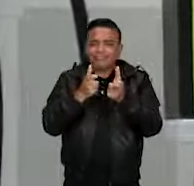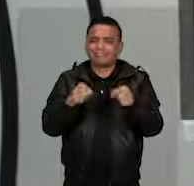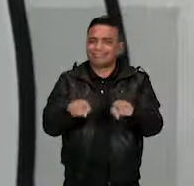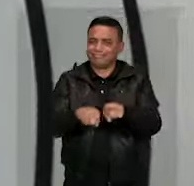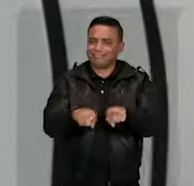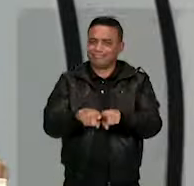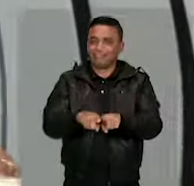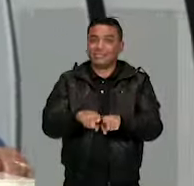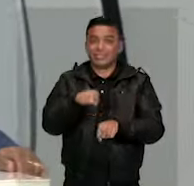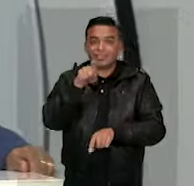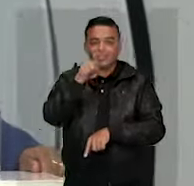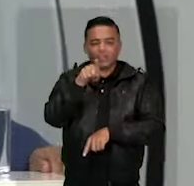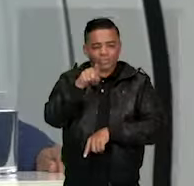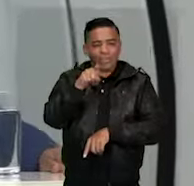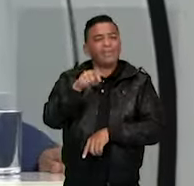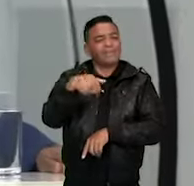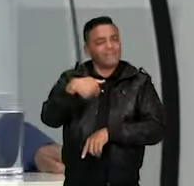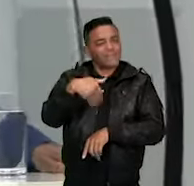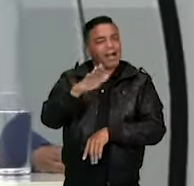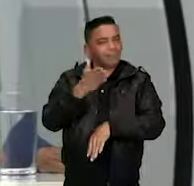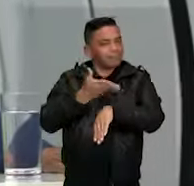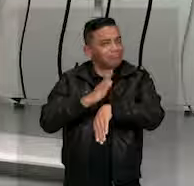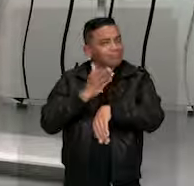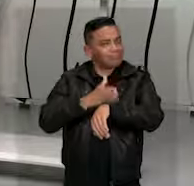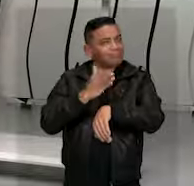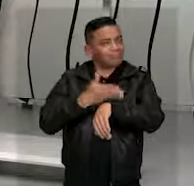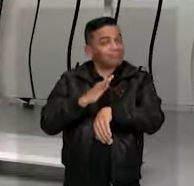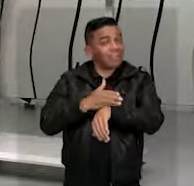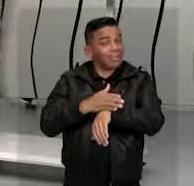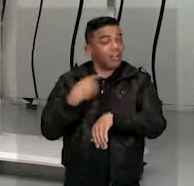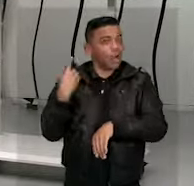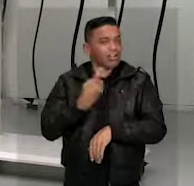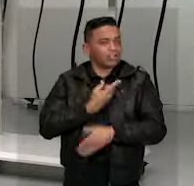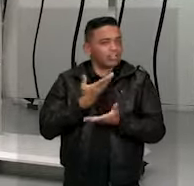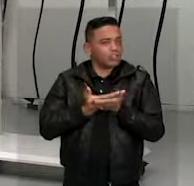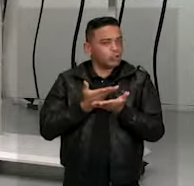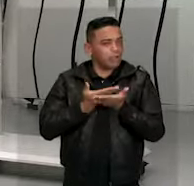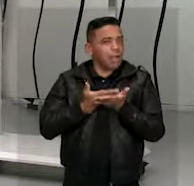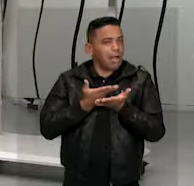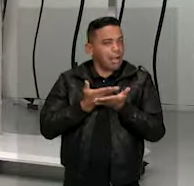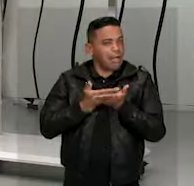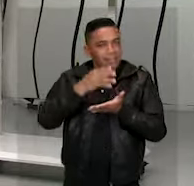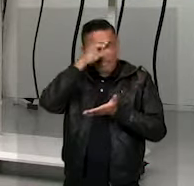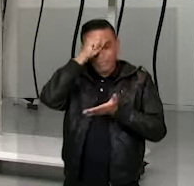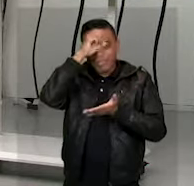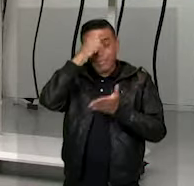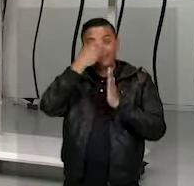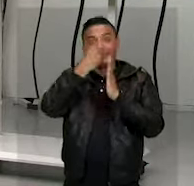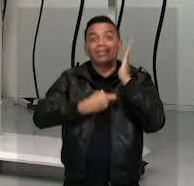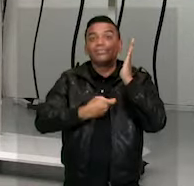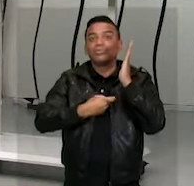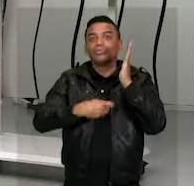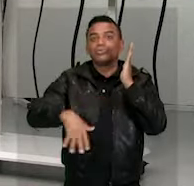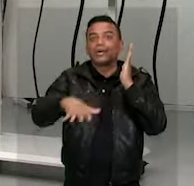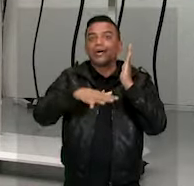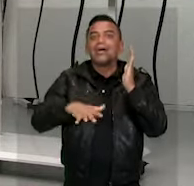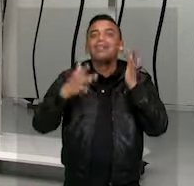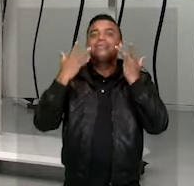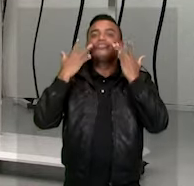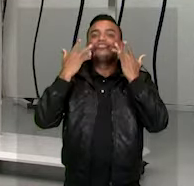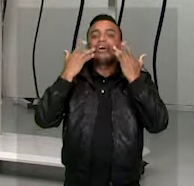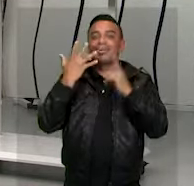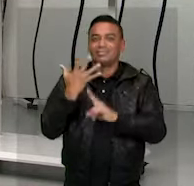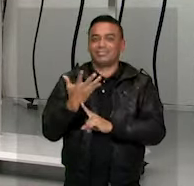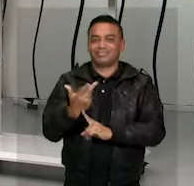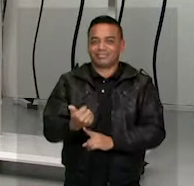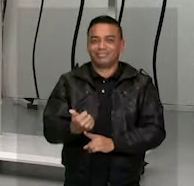tá? Você vai trabalhar, nós vamos estudar, aprender sobre o texto teatral.